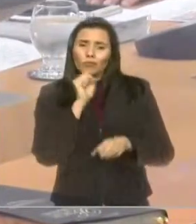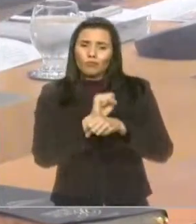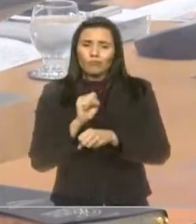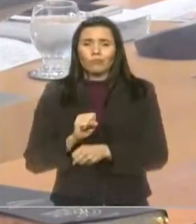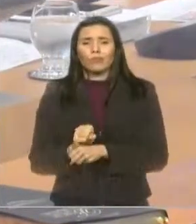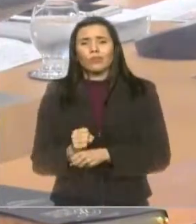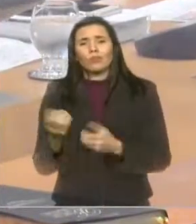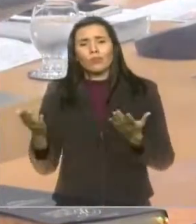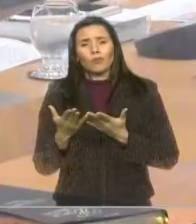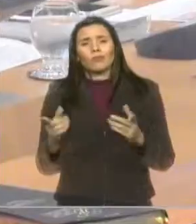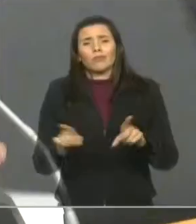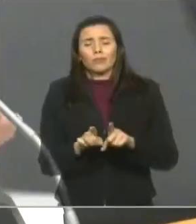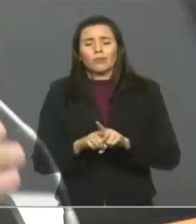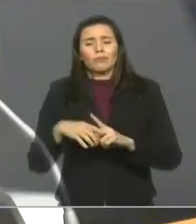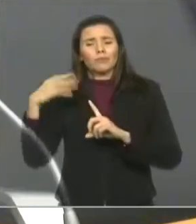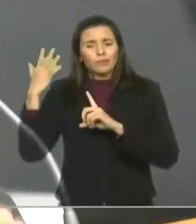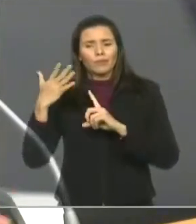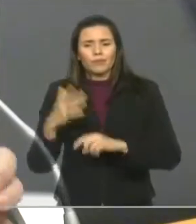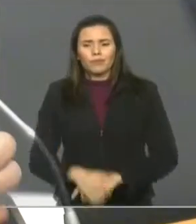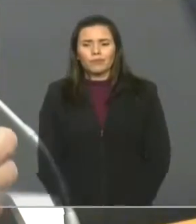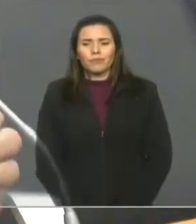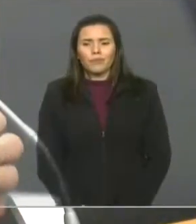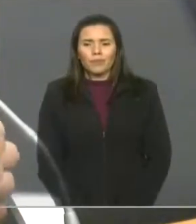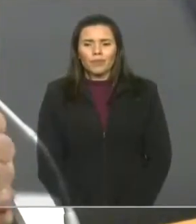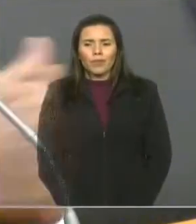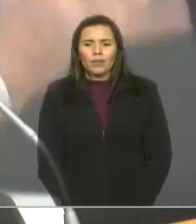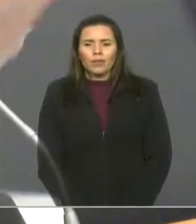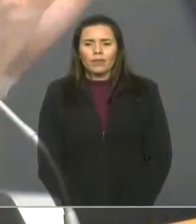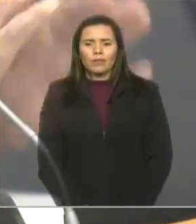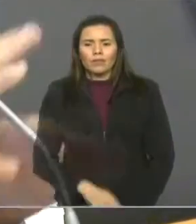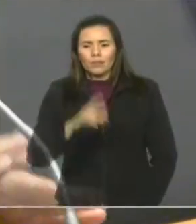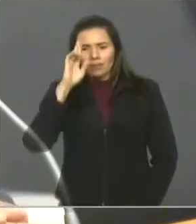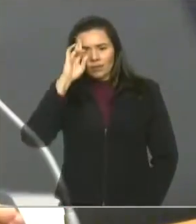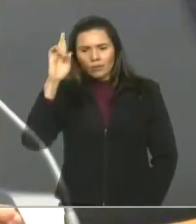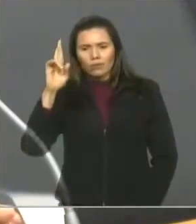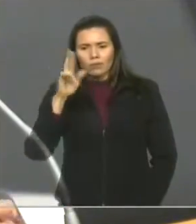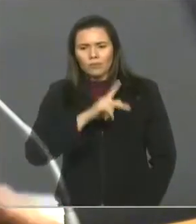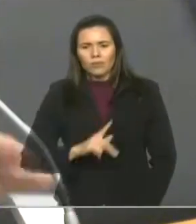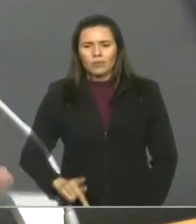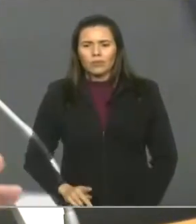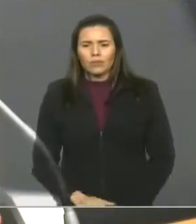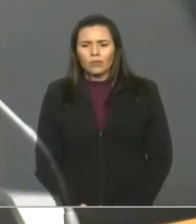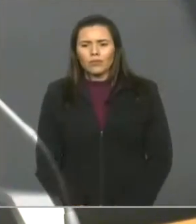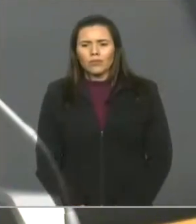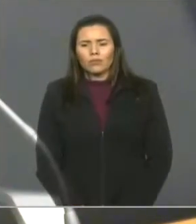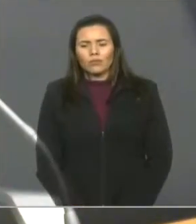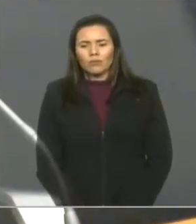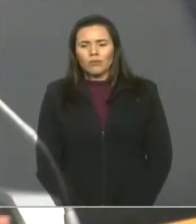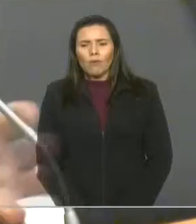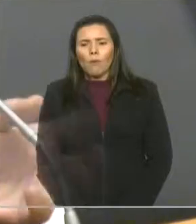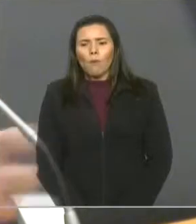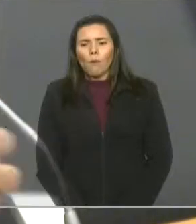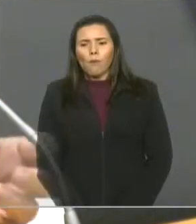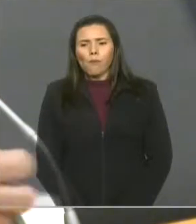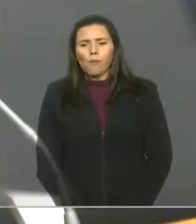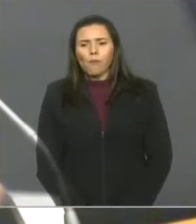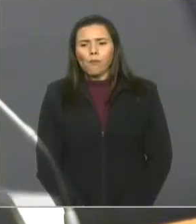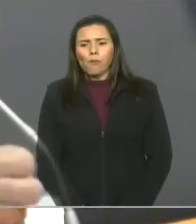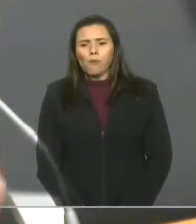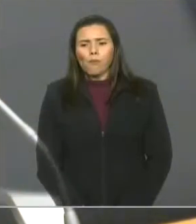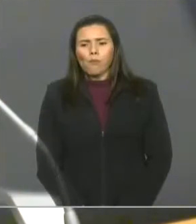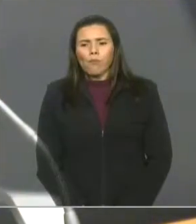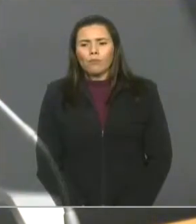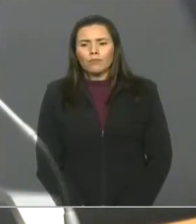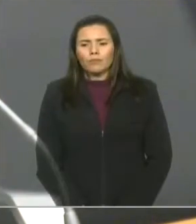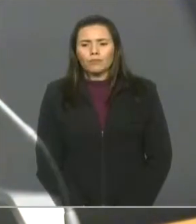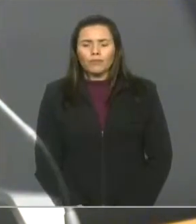a benevolência é grande e um assunto desse eu acho que deveria se estender até o final da sessão, em vez de estar ouvindo